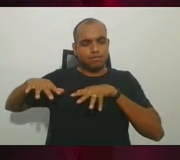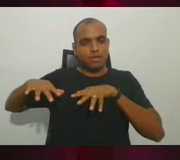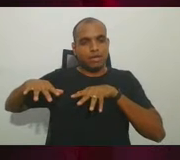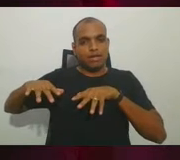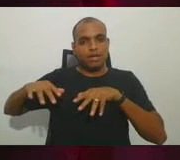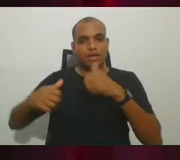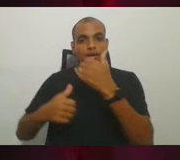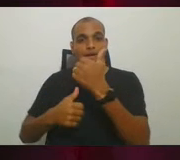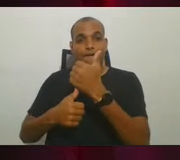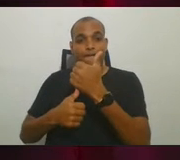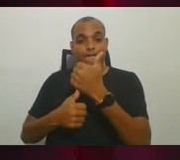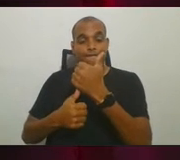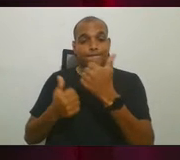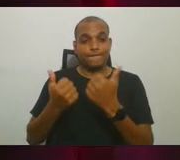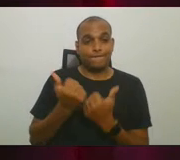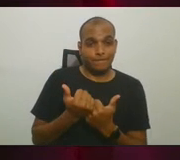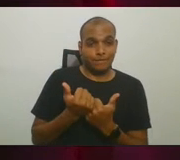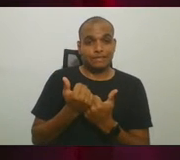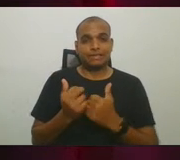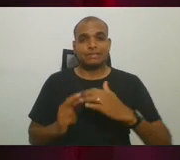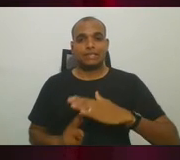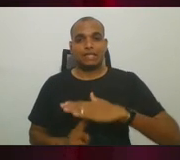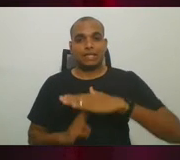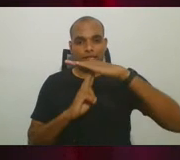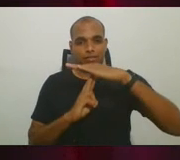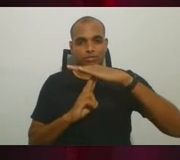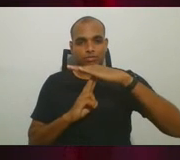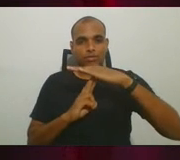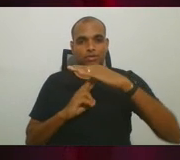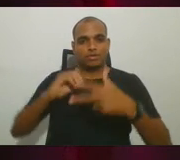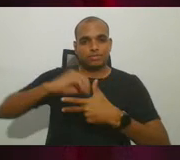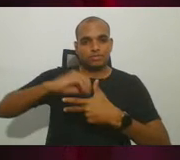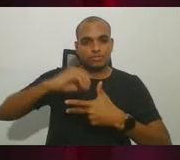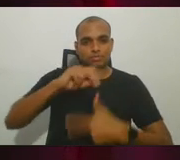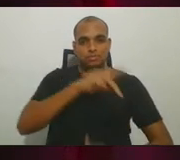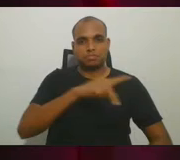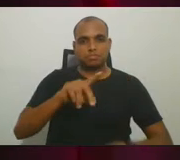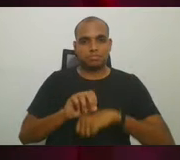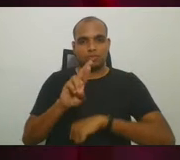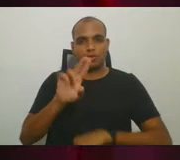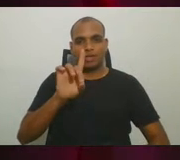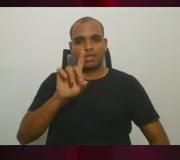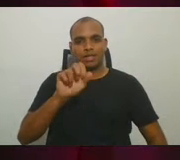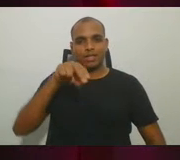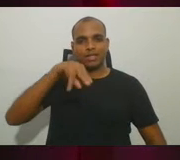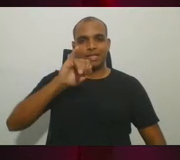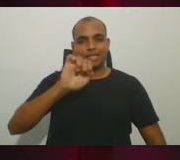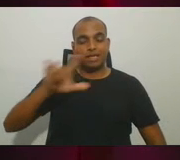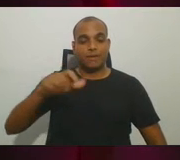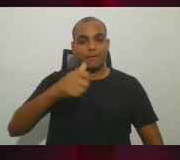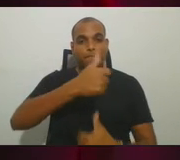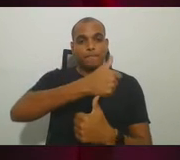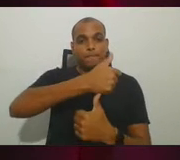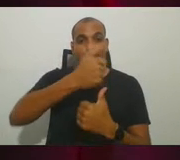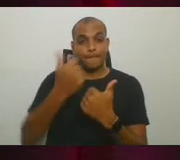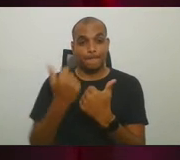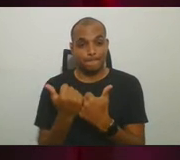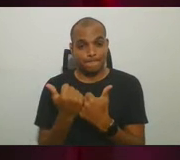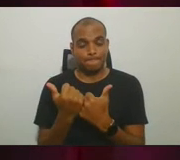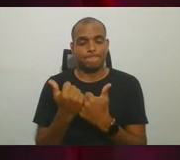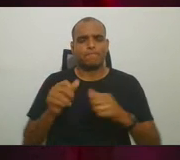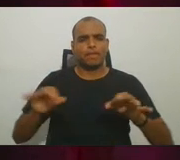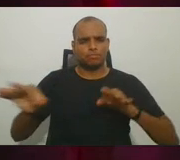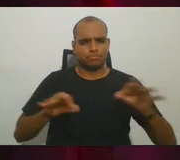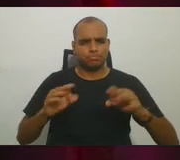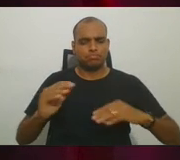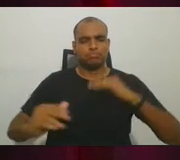da Unesc, professor doutor Daniel Ribeiro Previ, da pró-reitora de Planejamento e